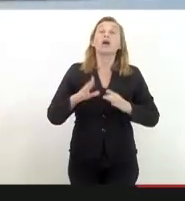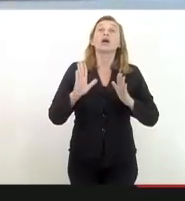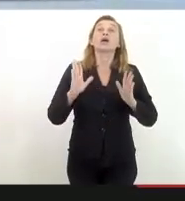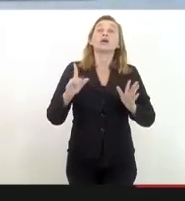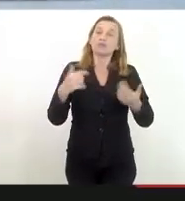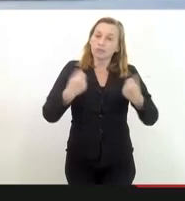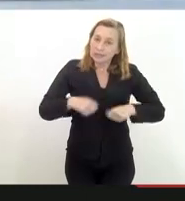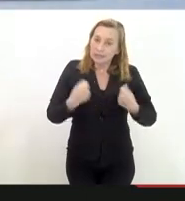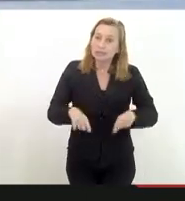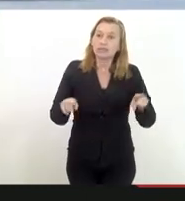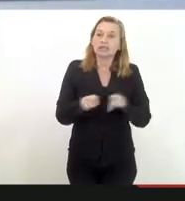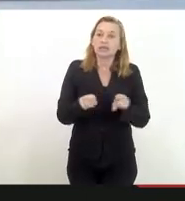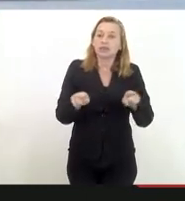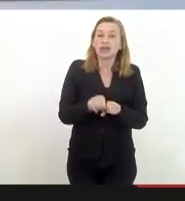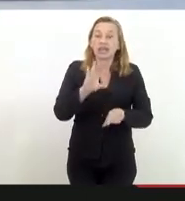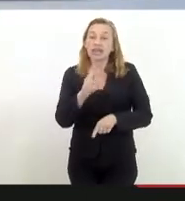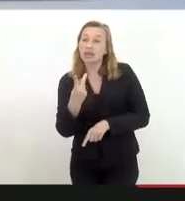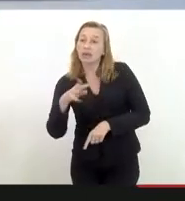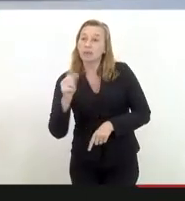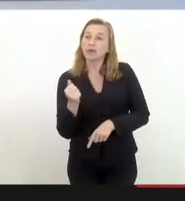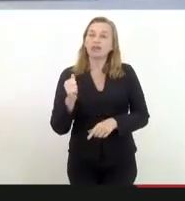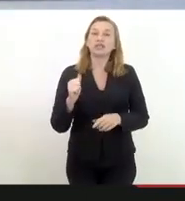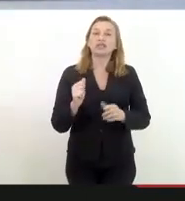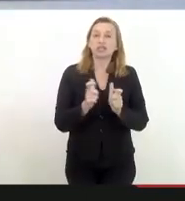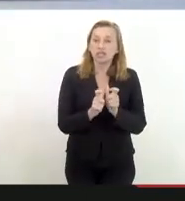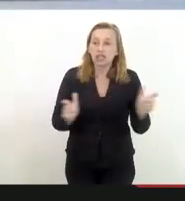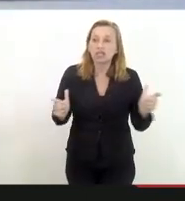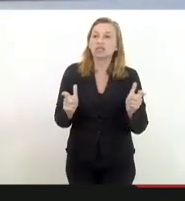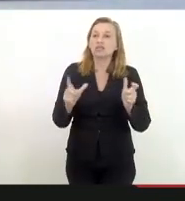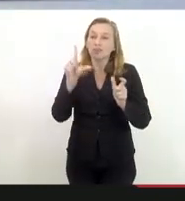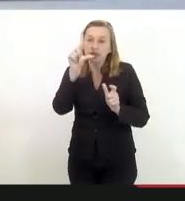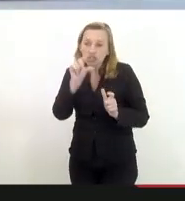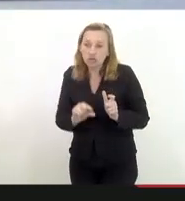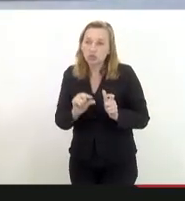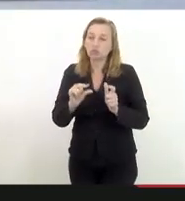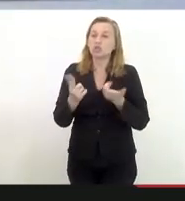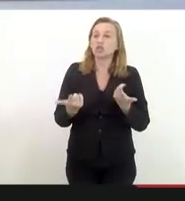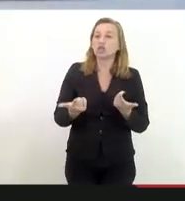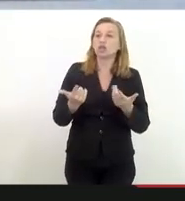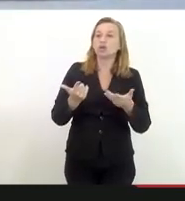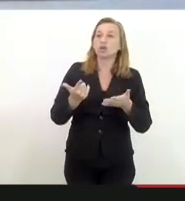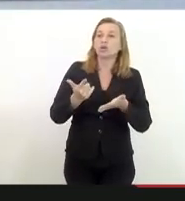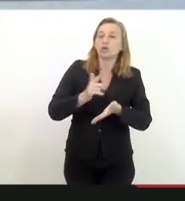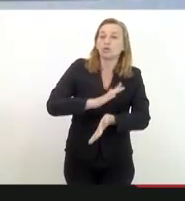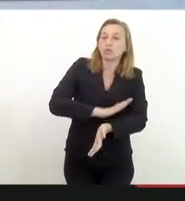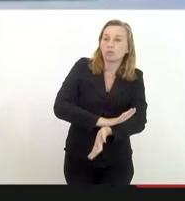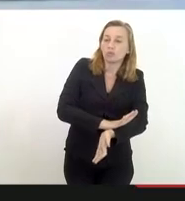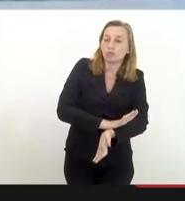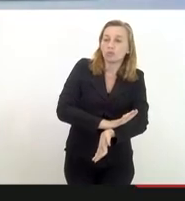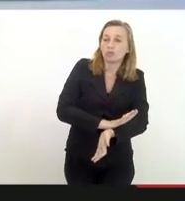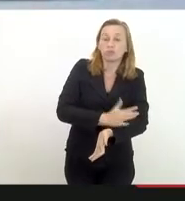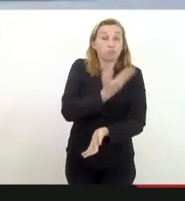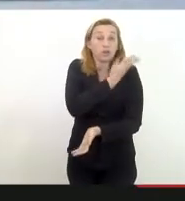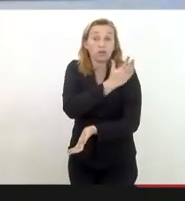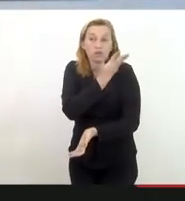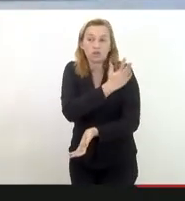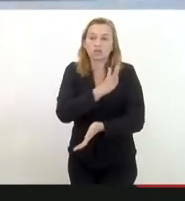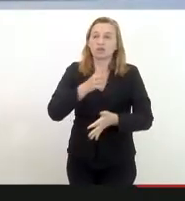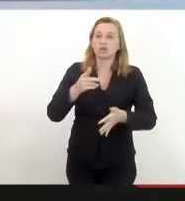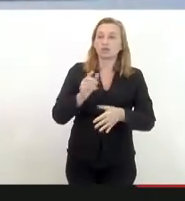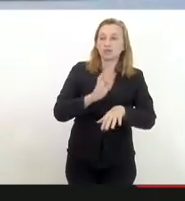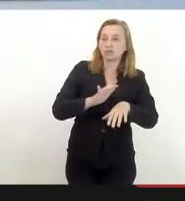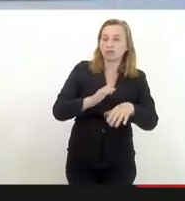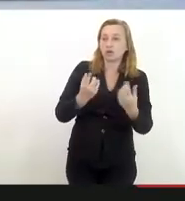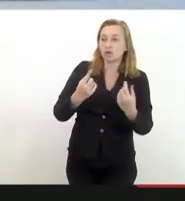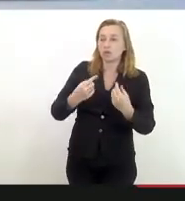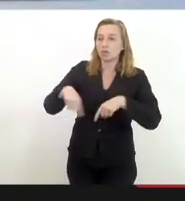gente precisa de campanhas de massa para reduzir o estigma e o preconceito contra as pessoas com tuberculose.